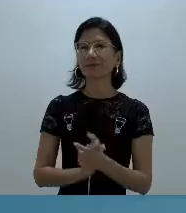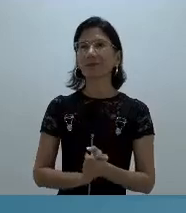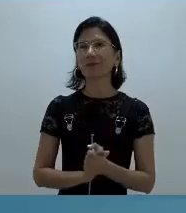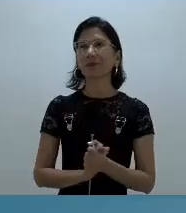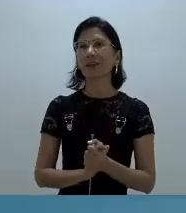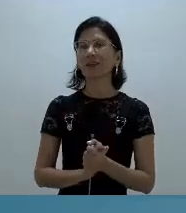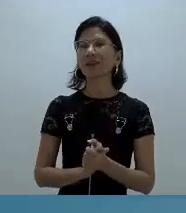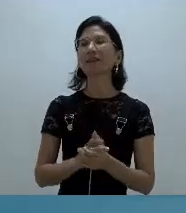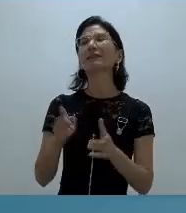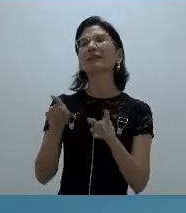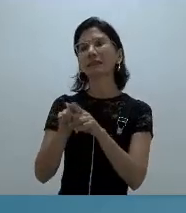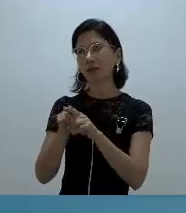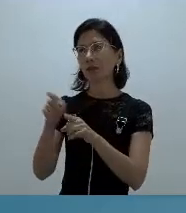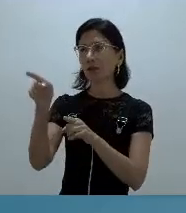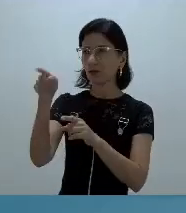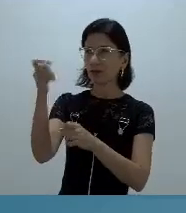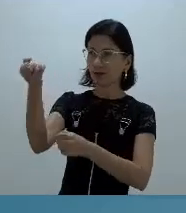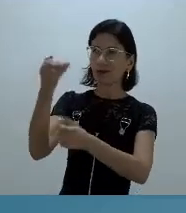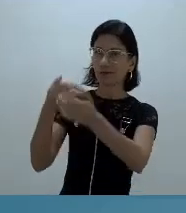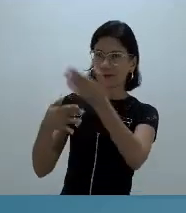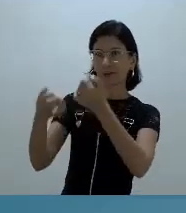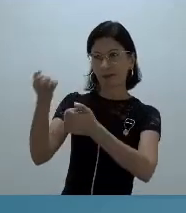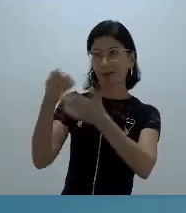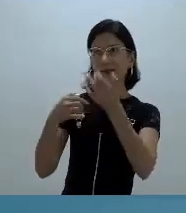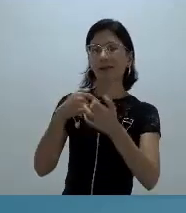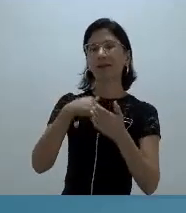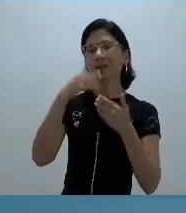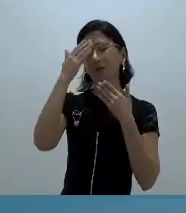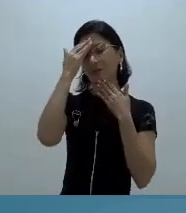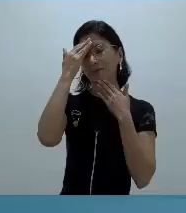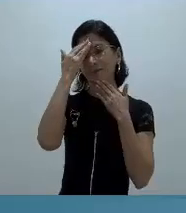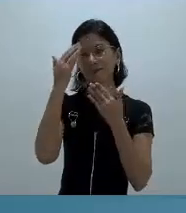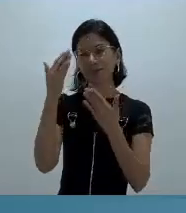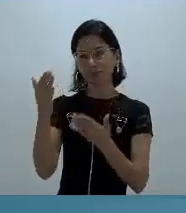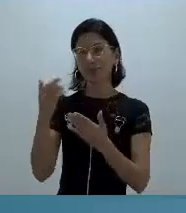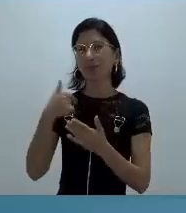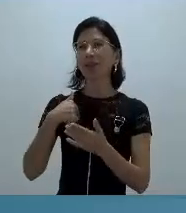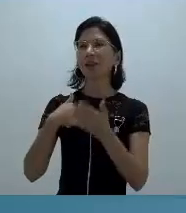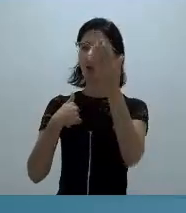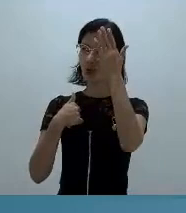das palavras, eu sei que é do meu